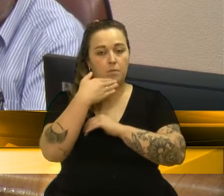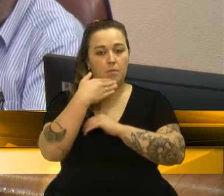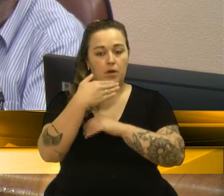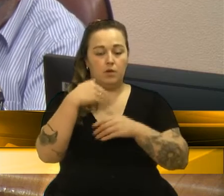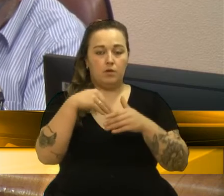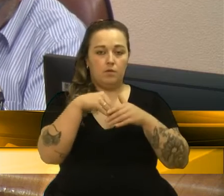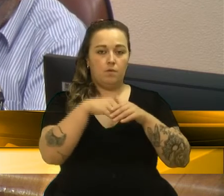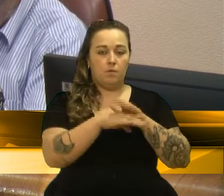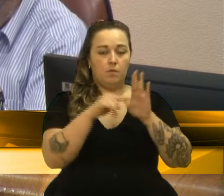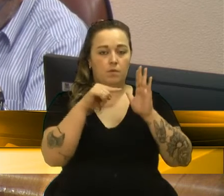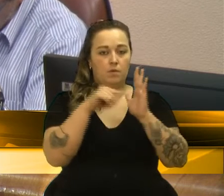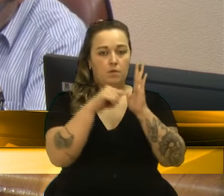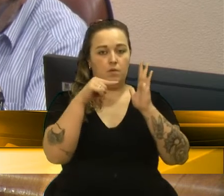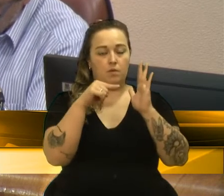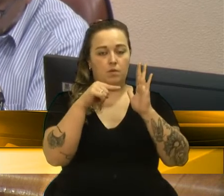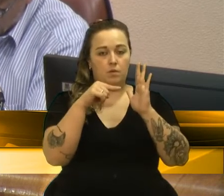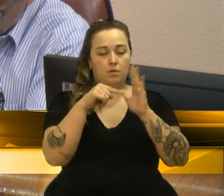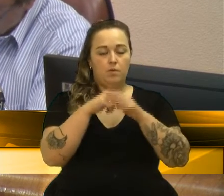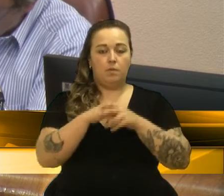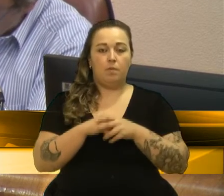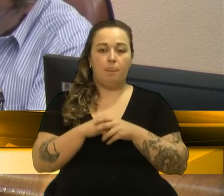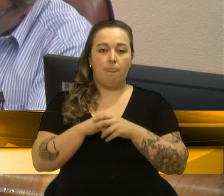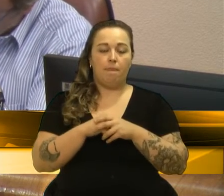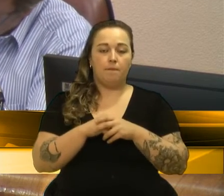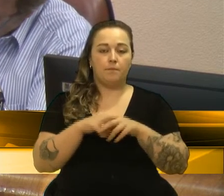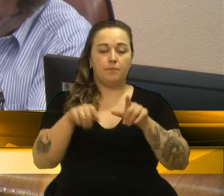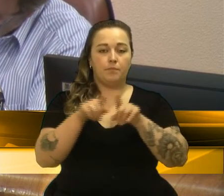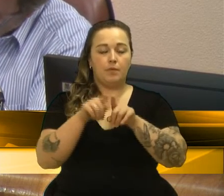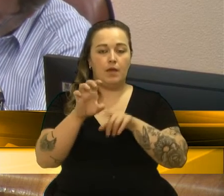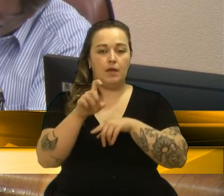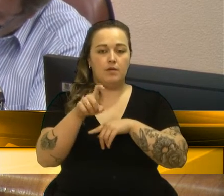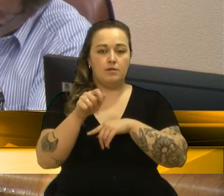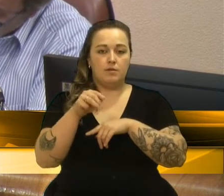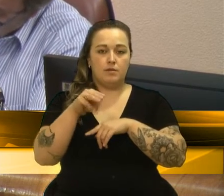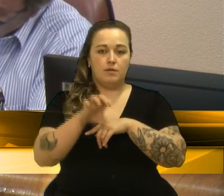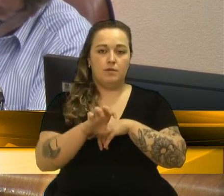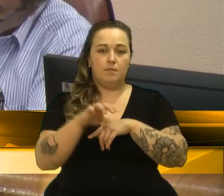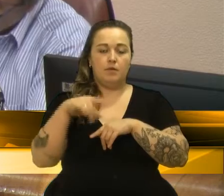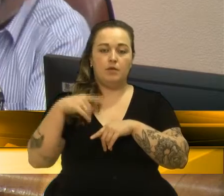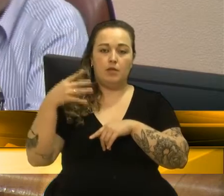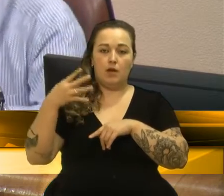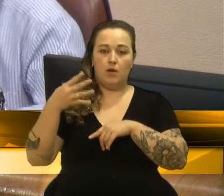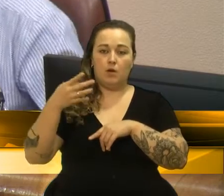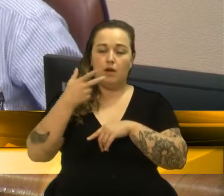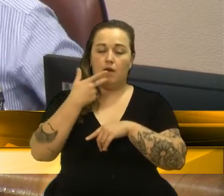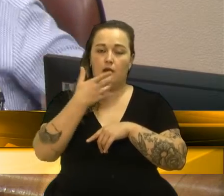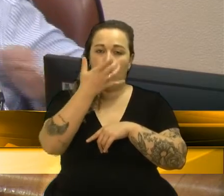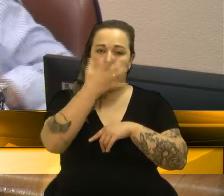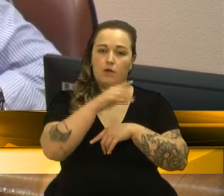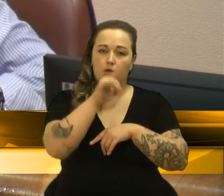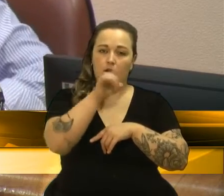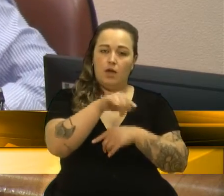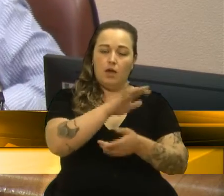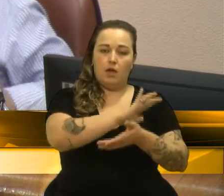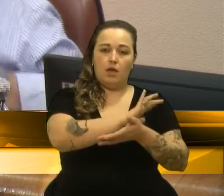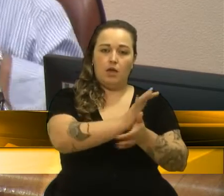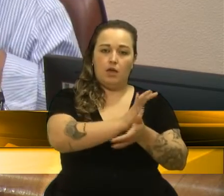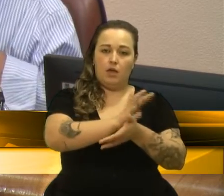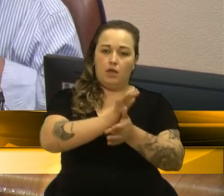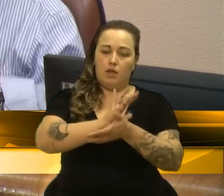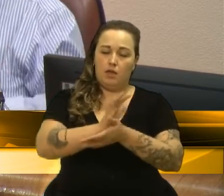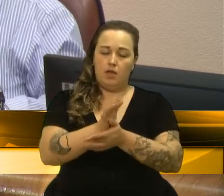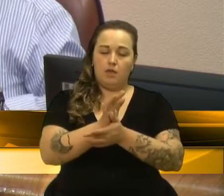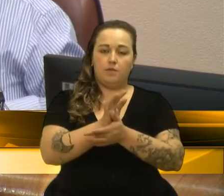denúncia. Exame da quarta imputação, ato discriminatório à parada livre.